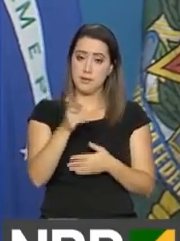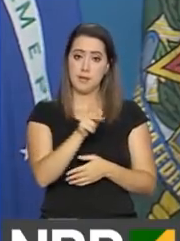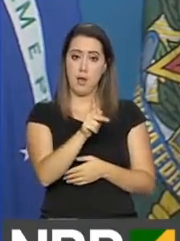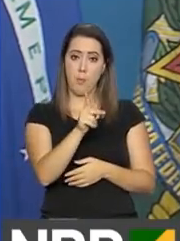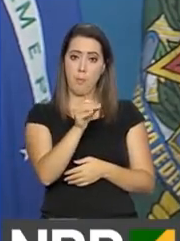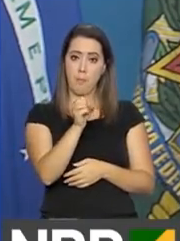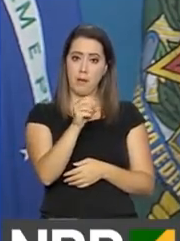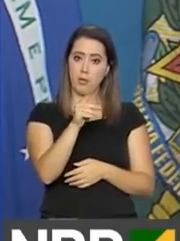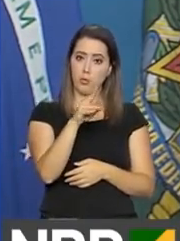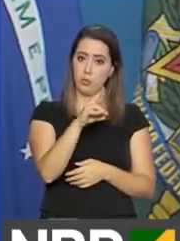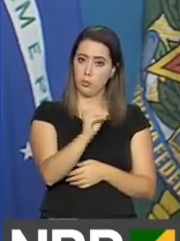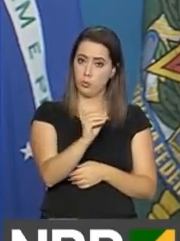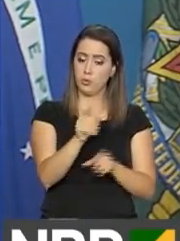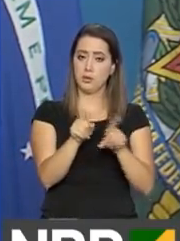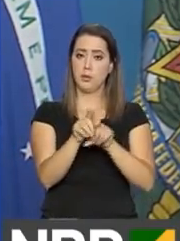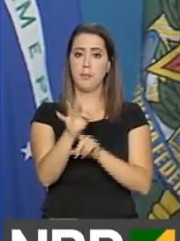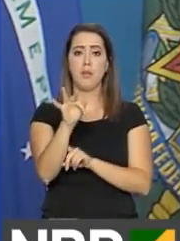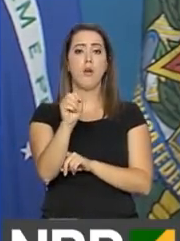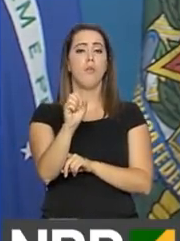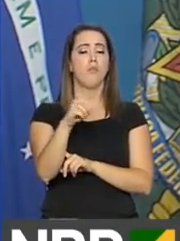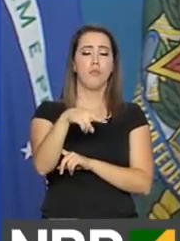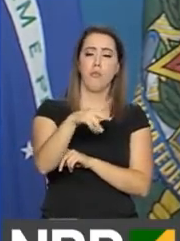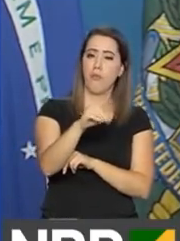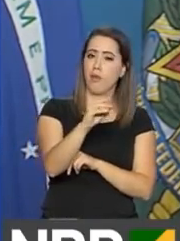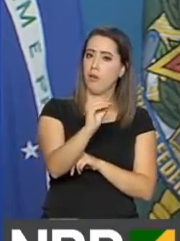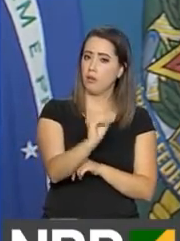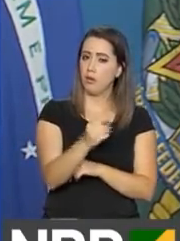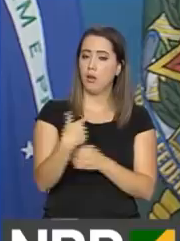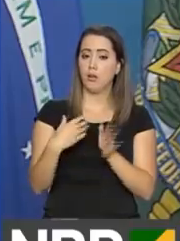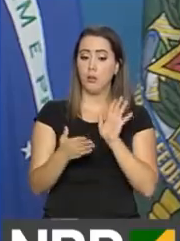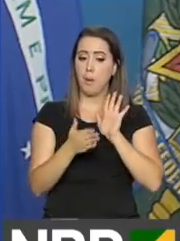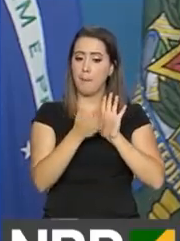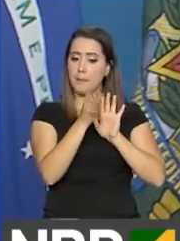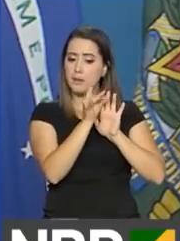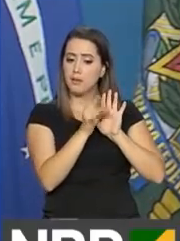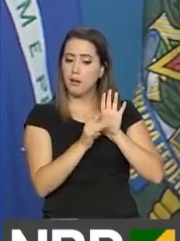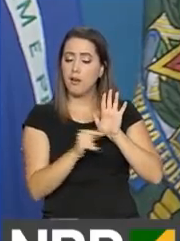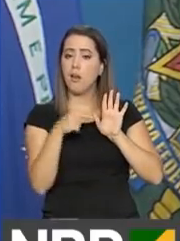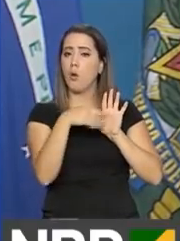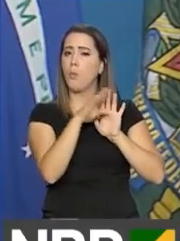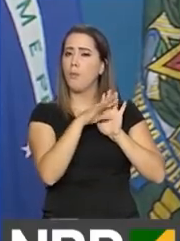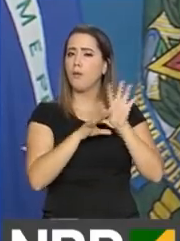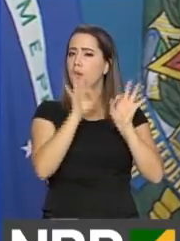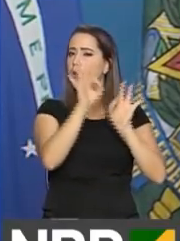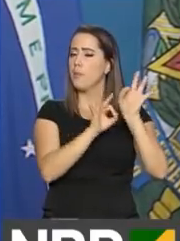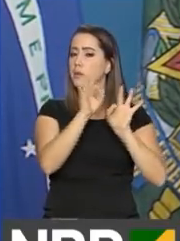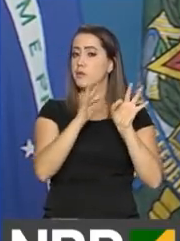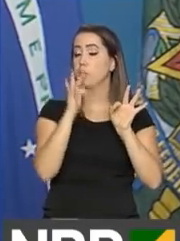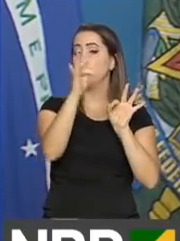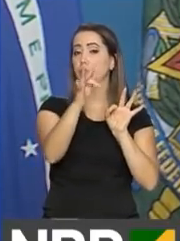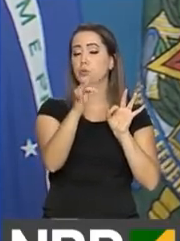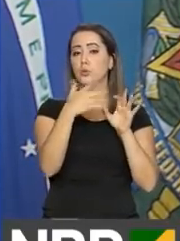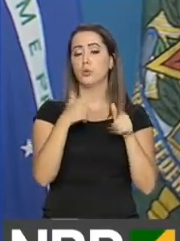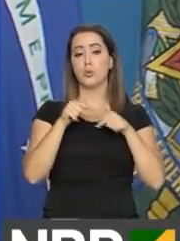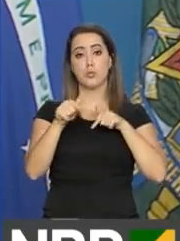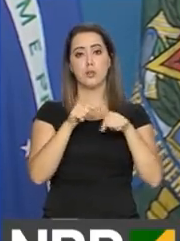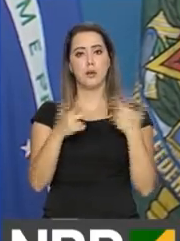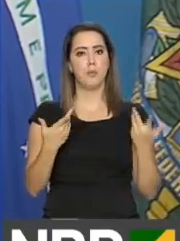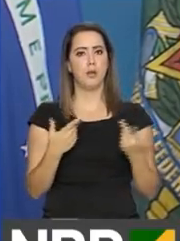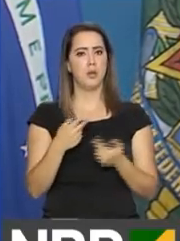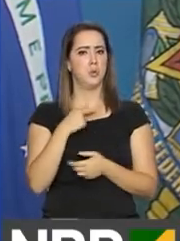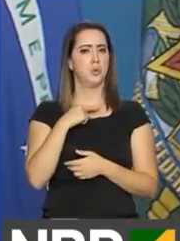apresentar um plano é de trabalho com milhões e milhões de investimentos na verdade e não um plano digamos